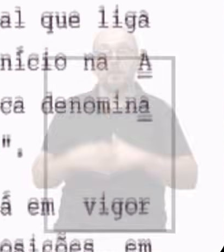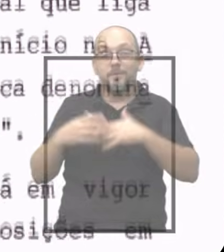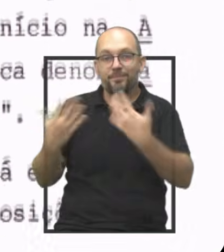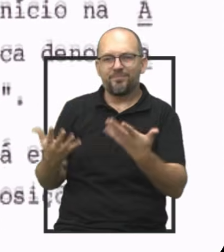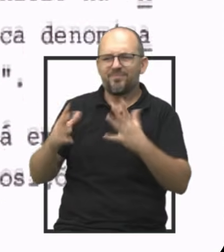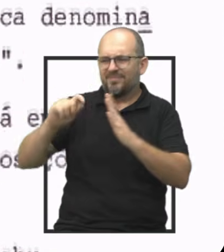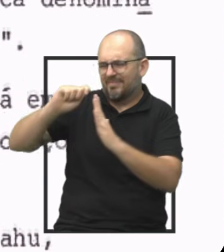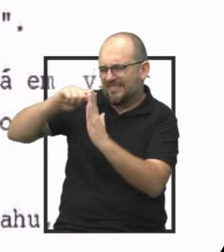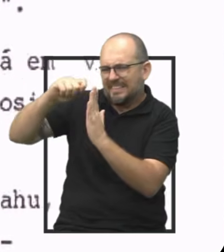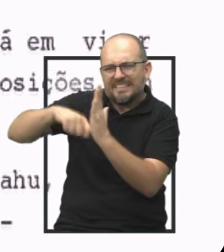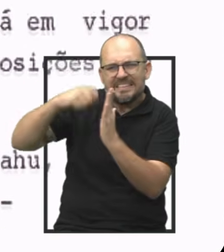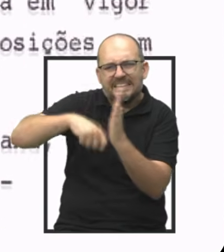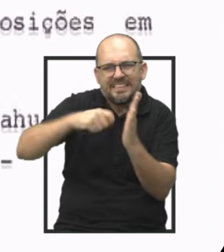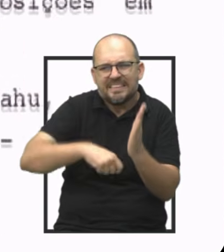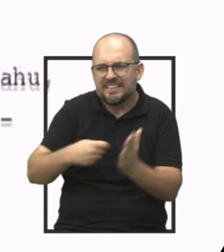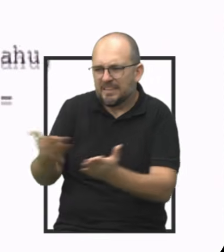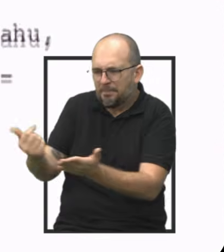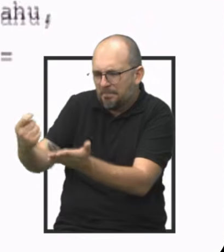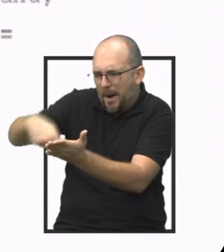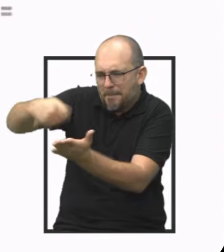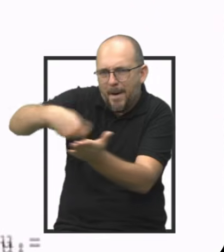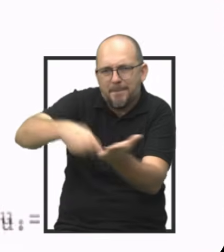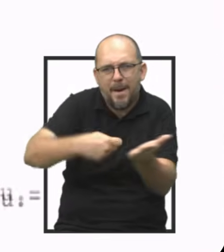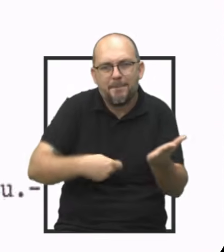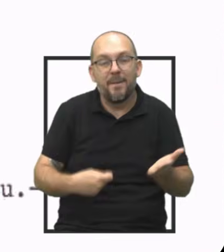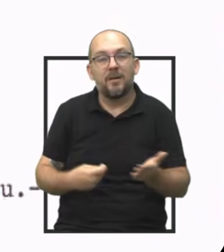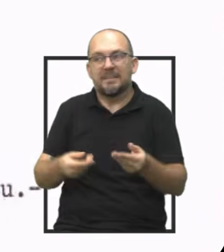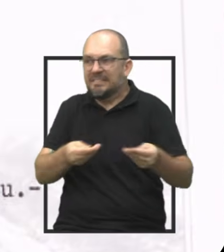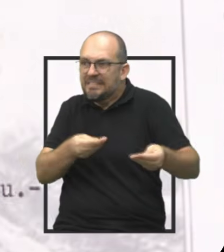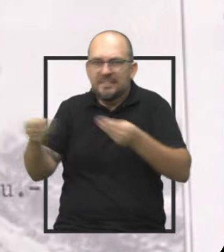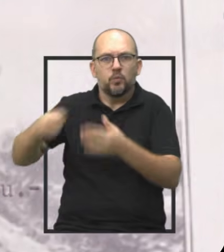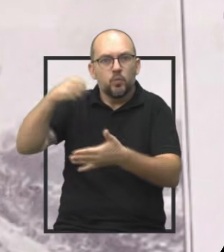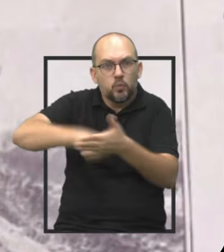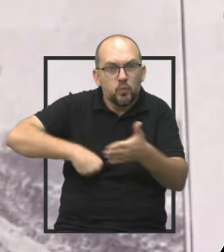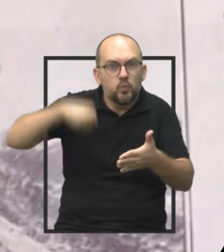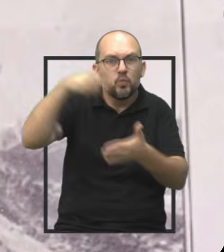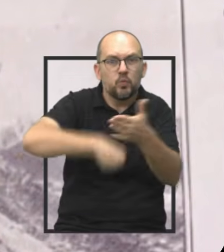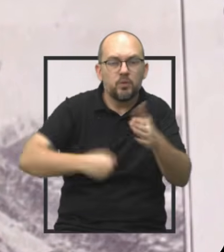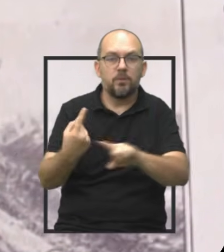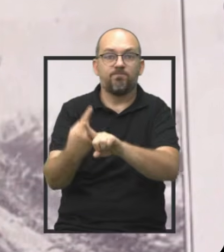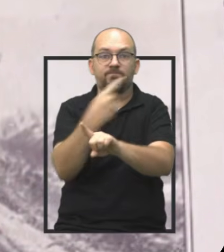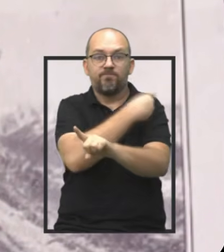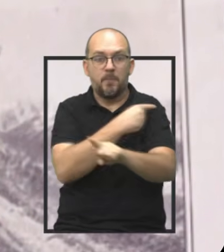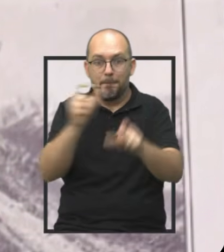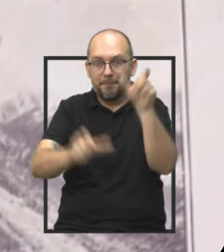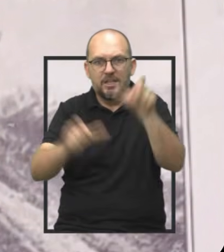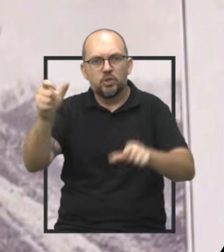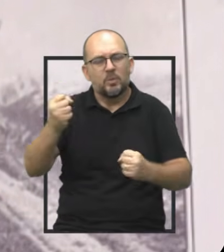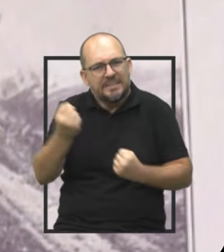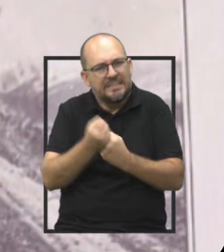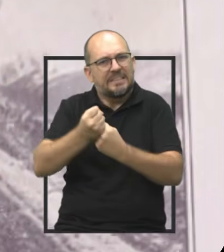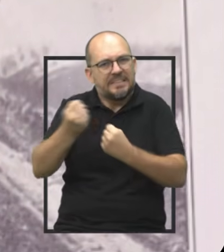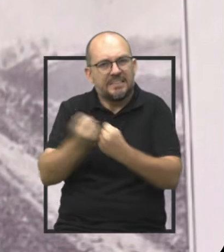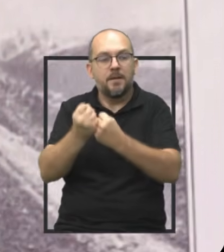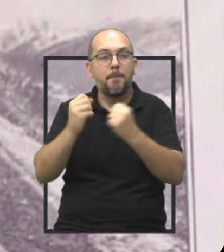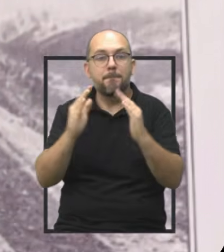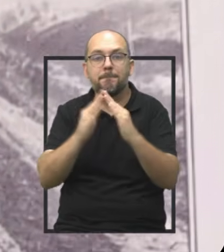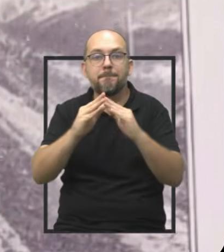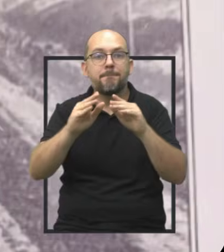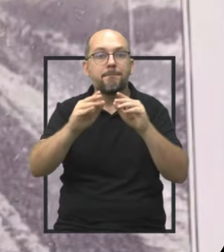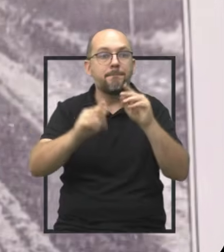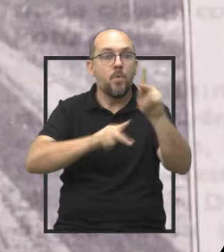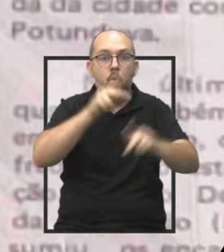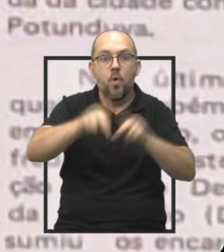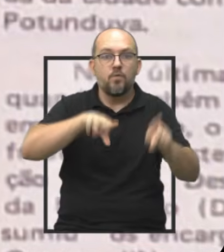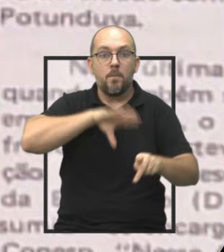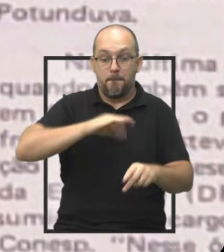Tudo isso, os abaixo-assinados, a luta do Zé Maria, o empenho das pessoas daquela época, do subprefeito, dos